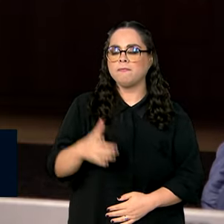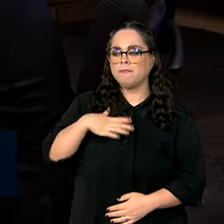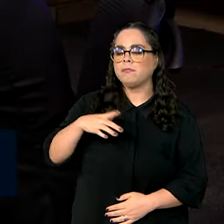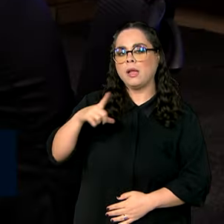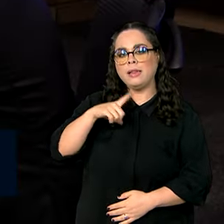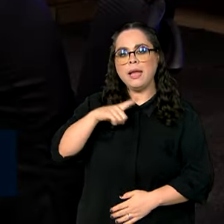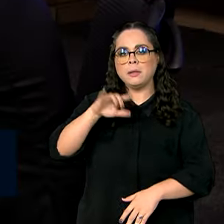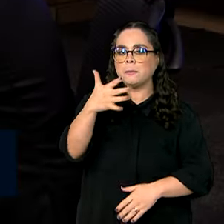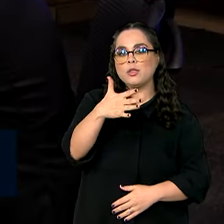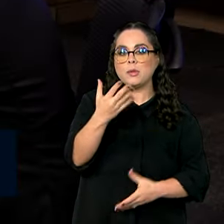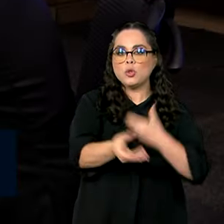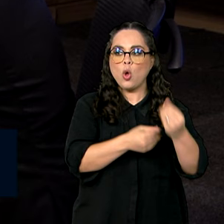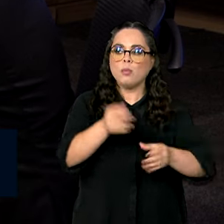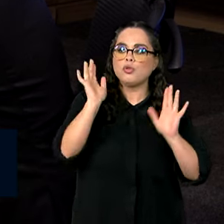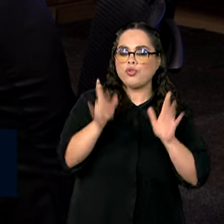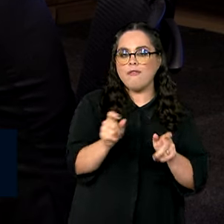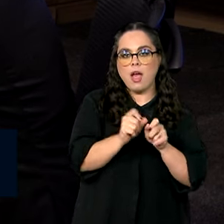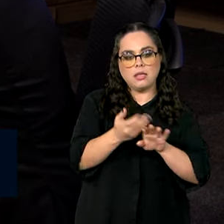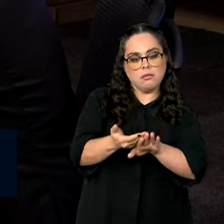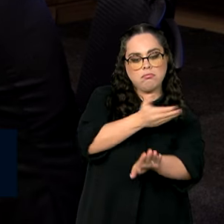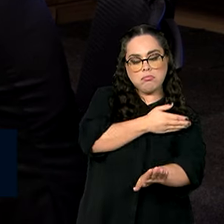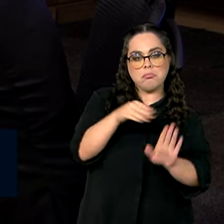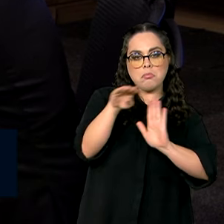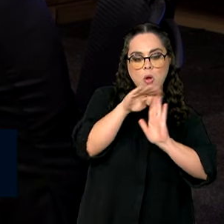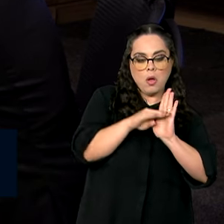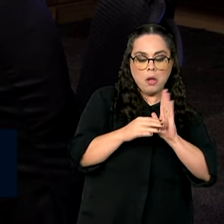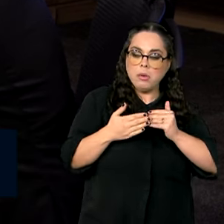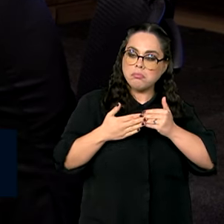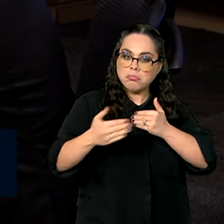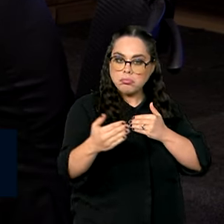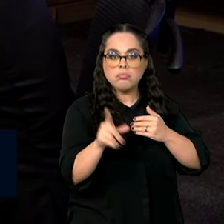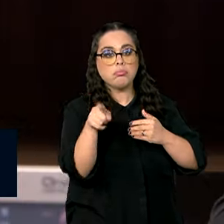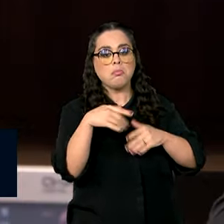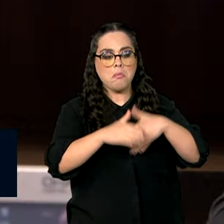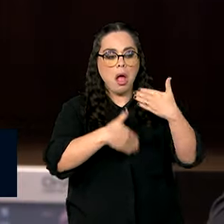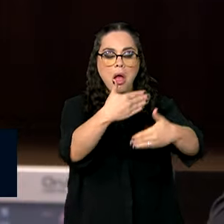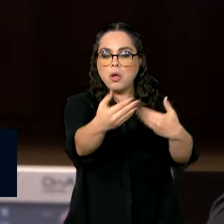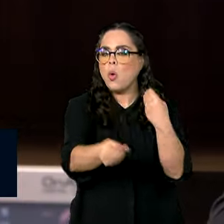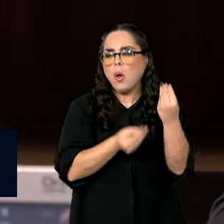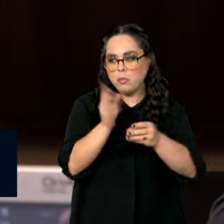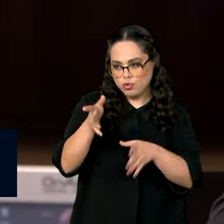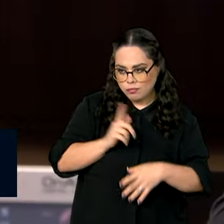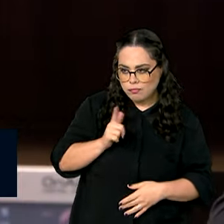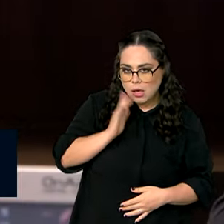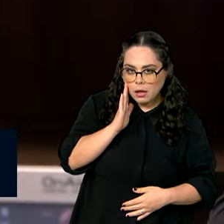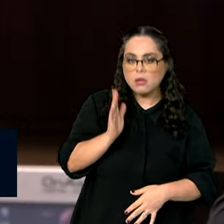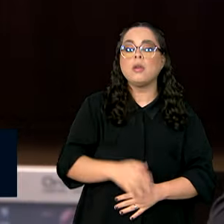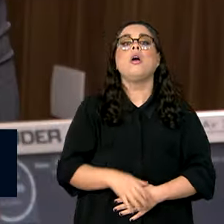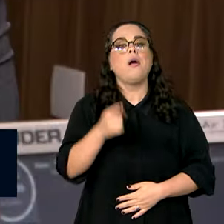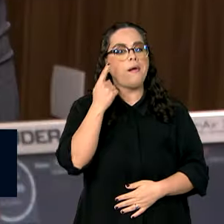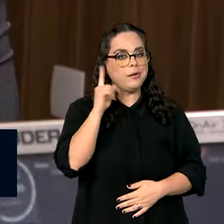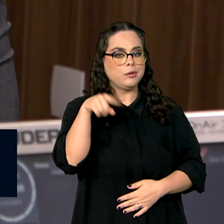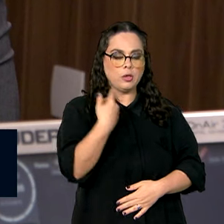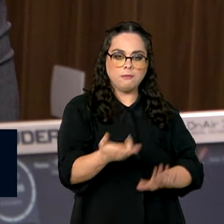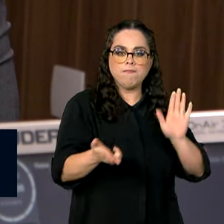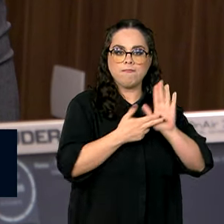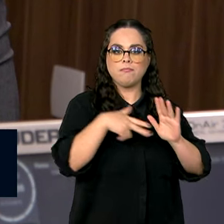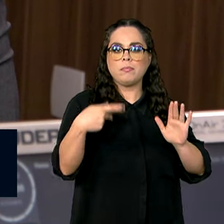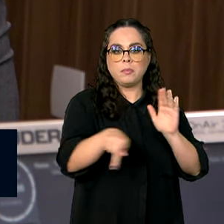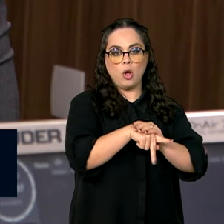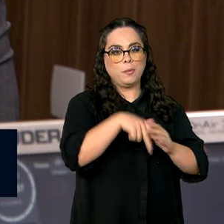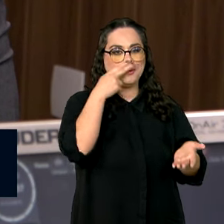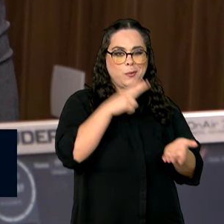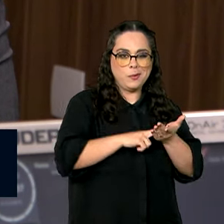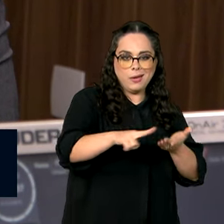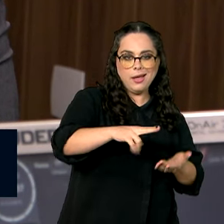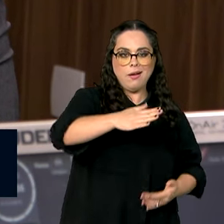do programa Quanto já foi feito Qual é a expectativa Quais são os próximos passos Mariana quando a gente assumiu a direção dos Correios eh